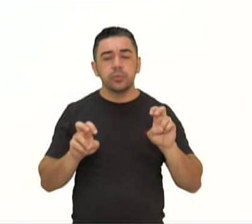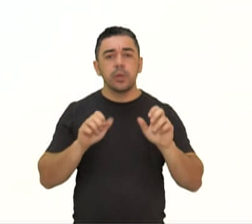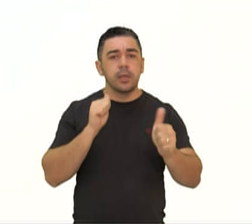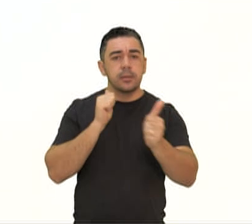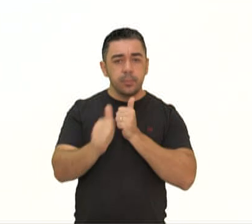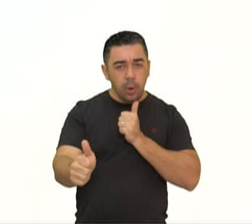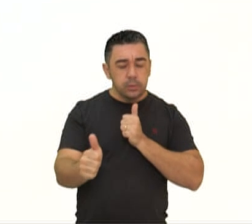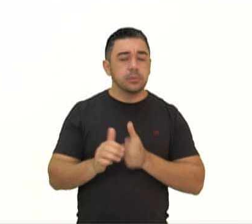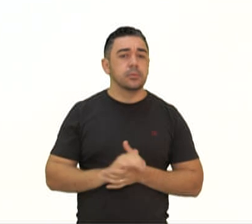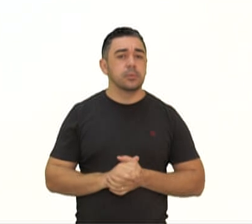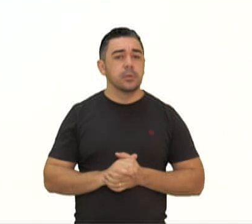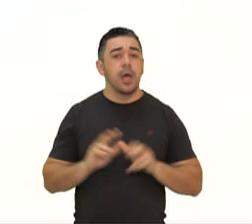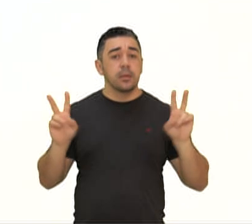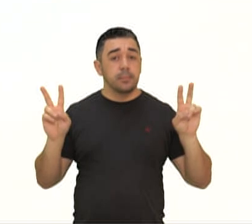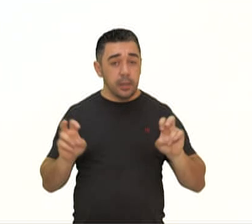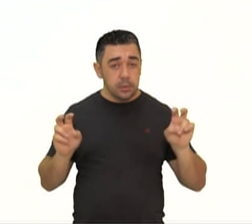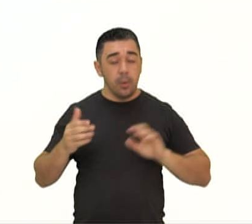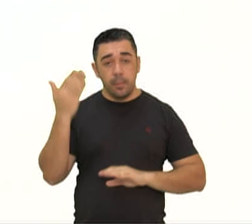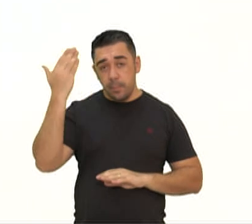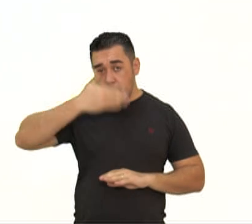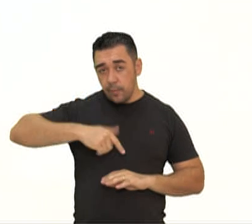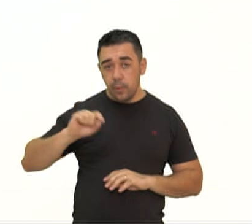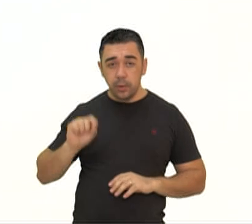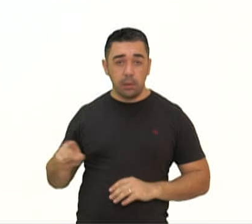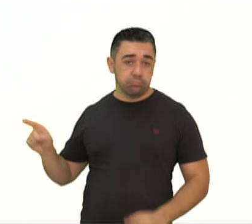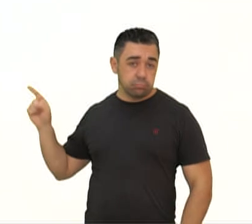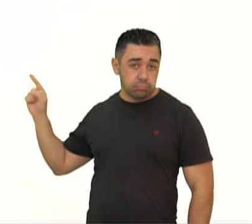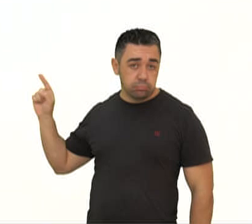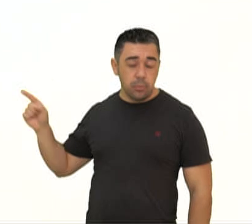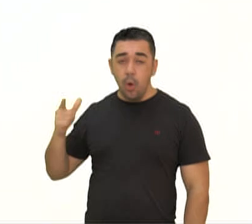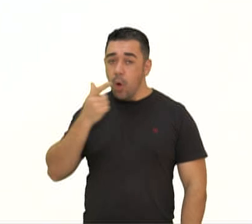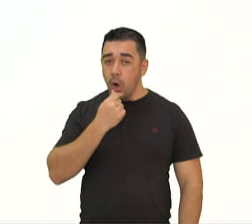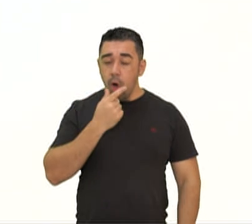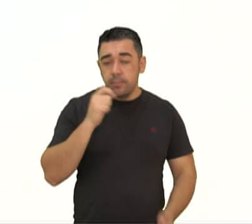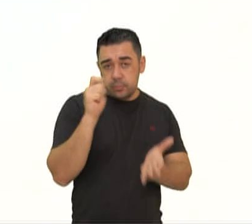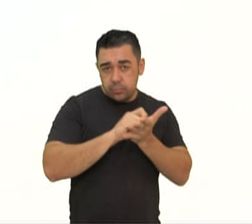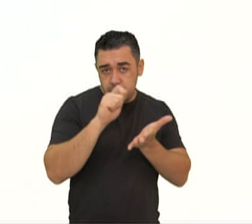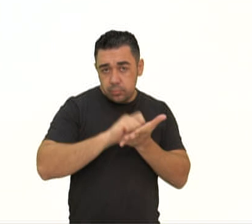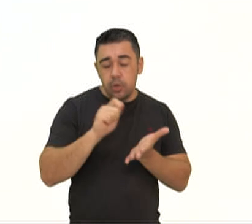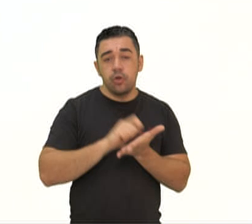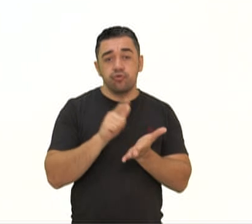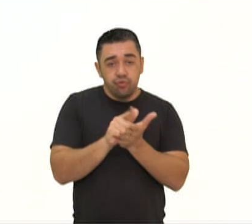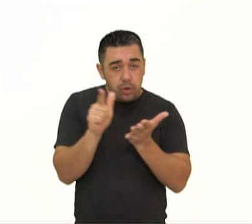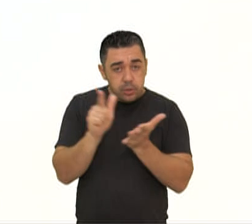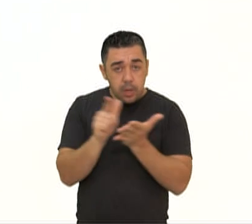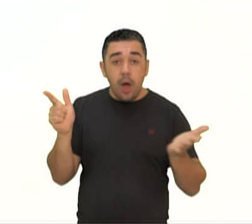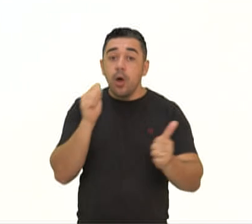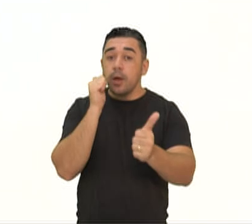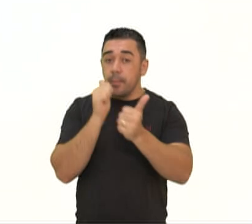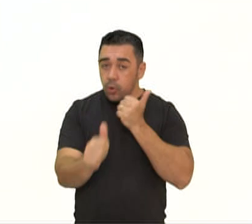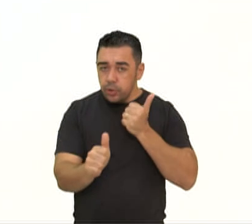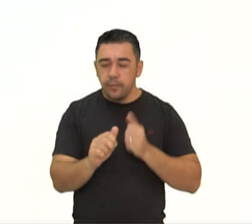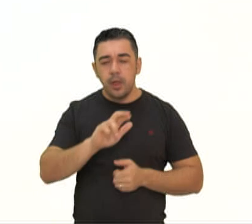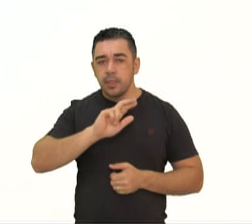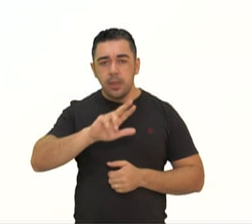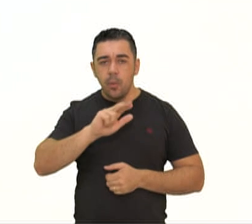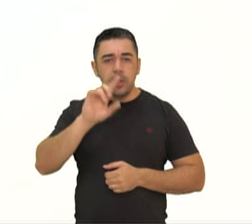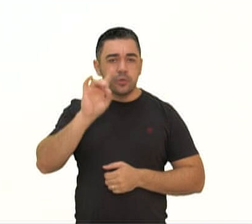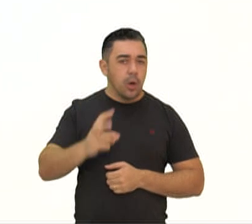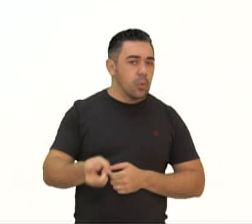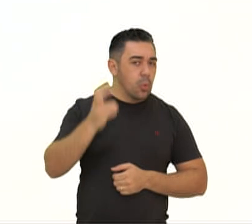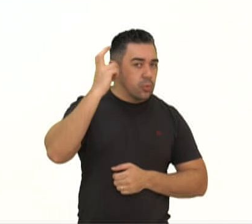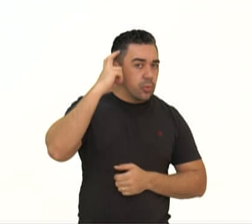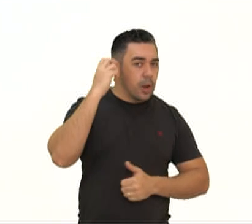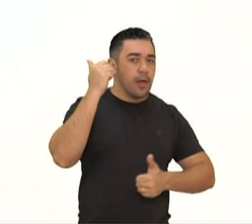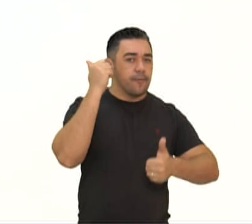especialista. A expressão que comprova isso é jornalista esportivo. Não é apenas parte da cultura do